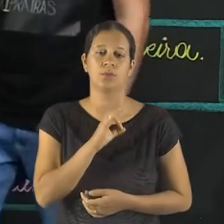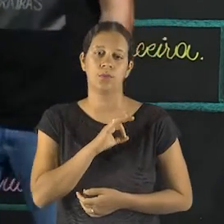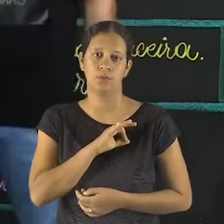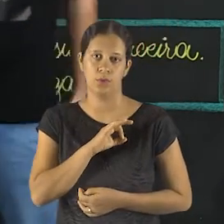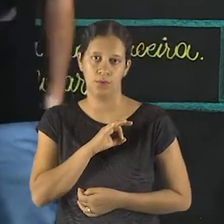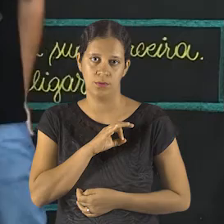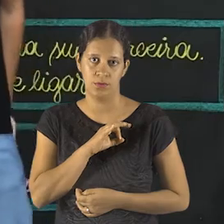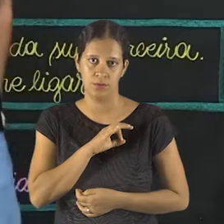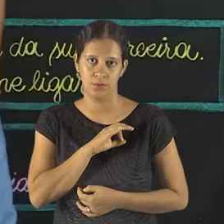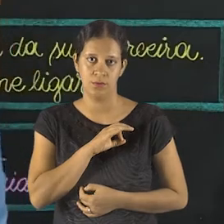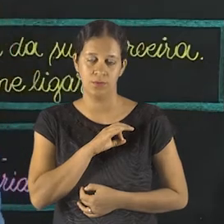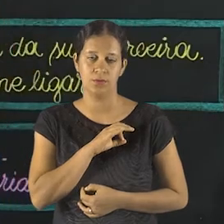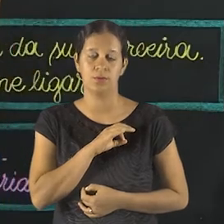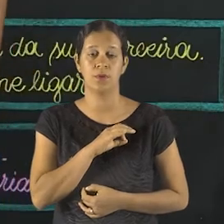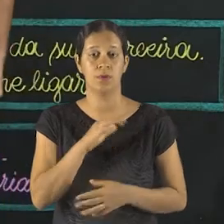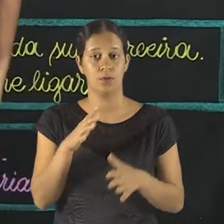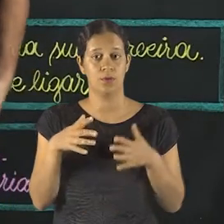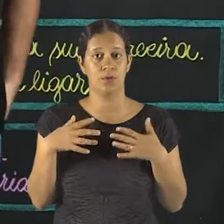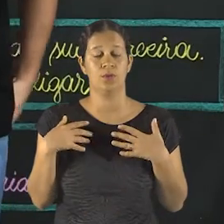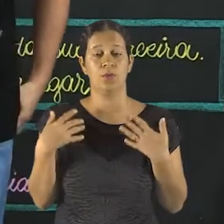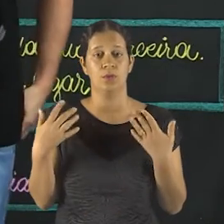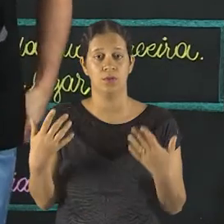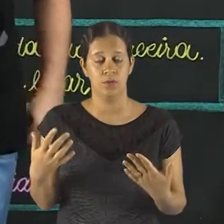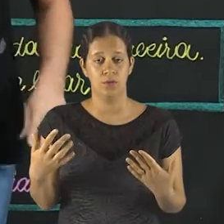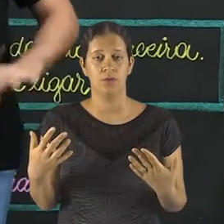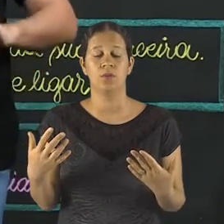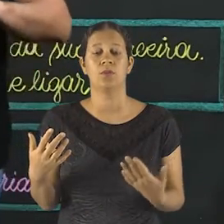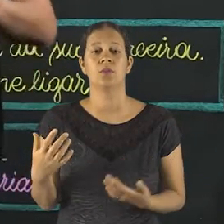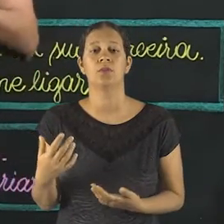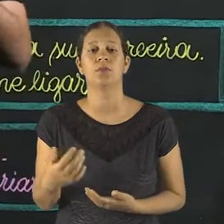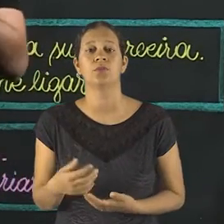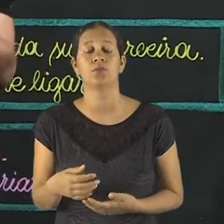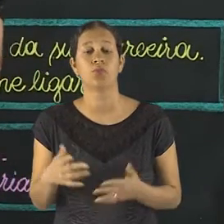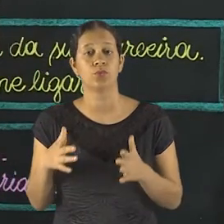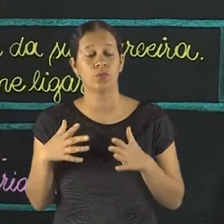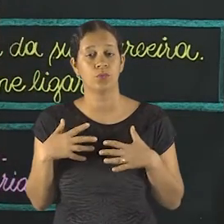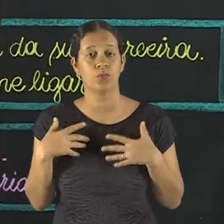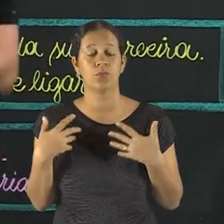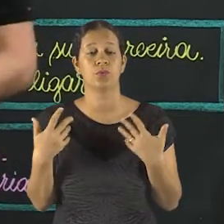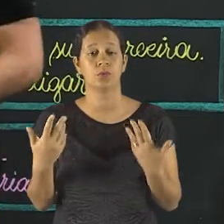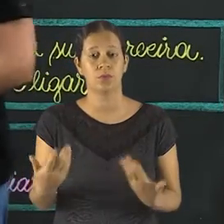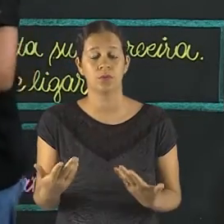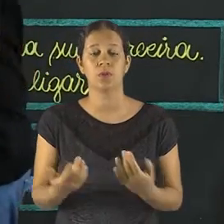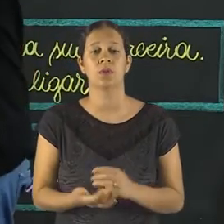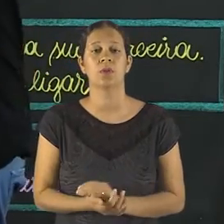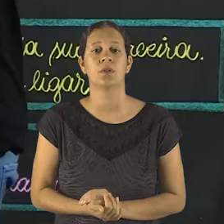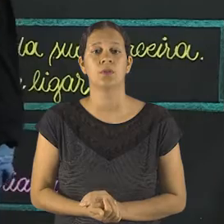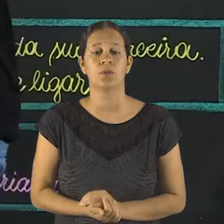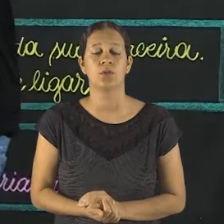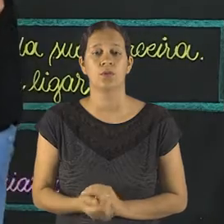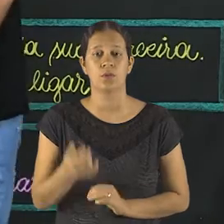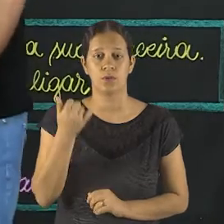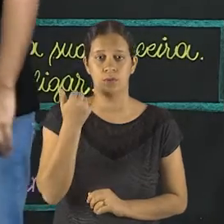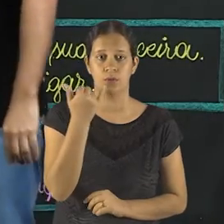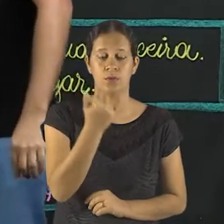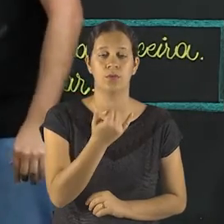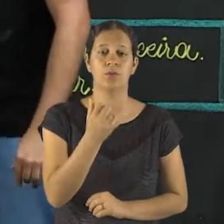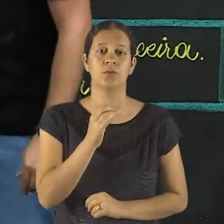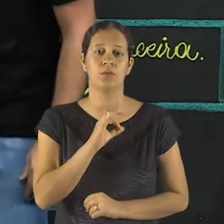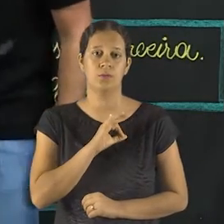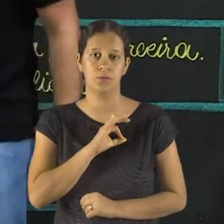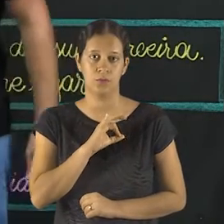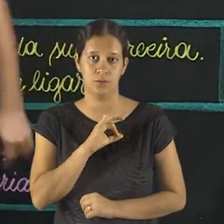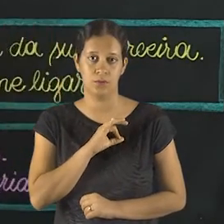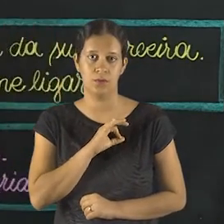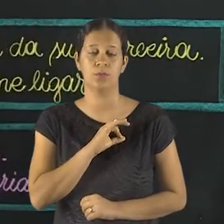polícia. Ou seja, já que estava assustado com a situação, já que se assustou com a situação, ligou para a